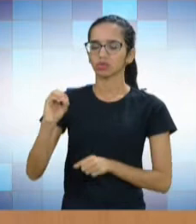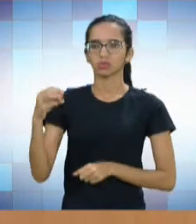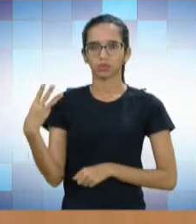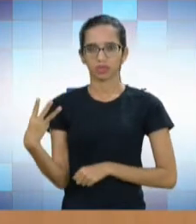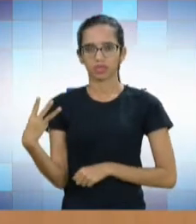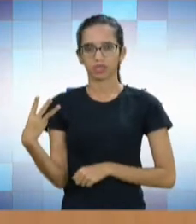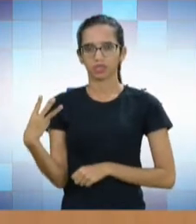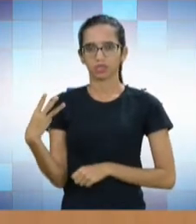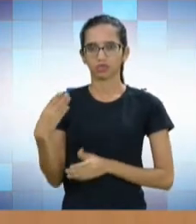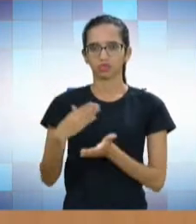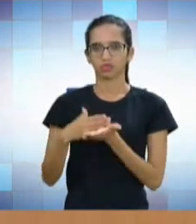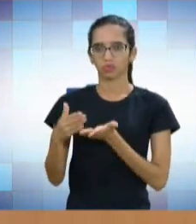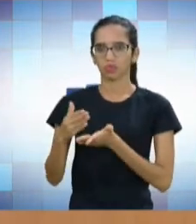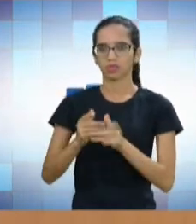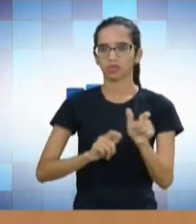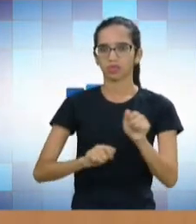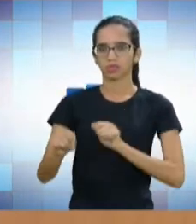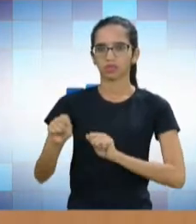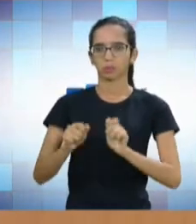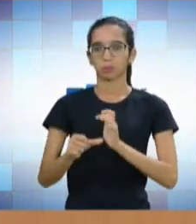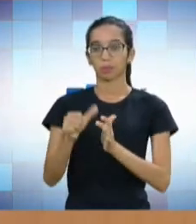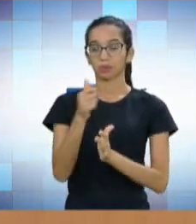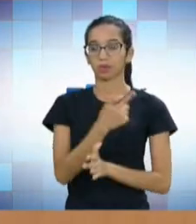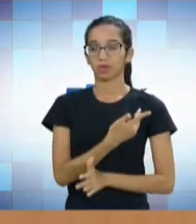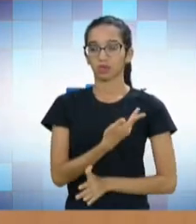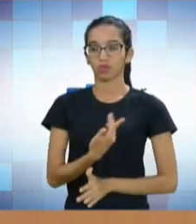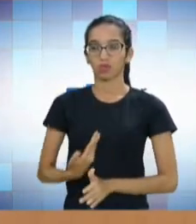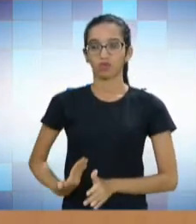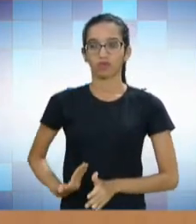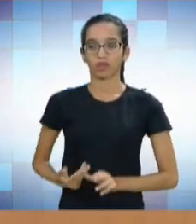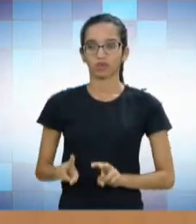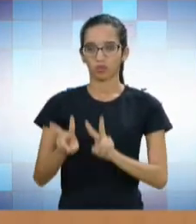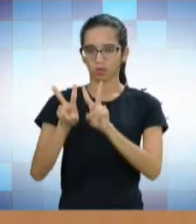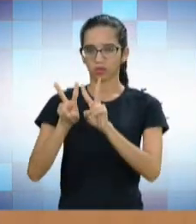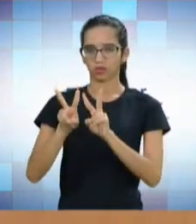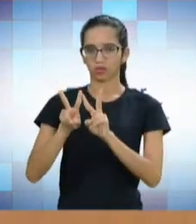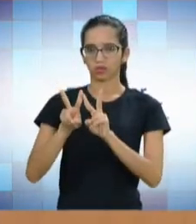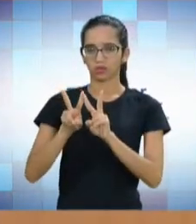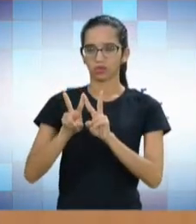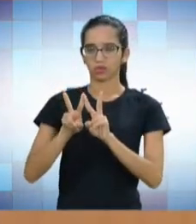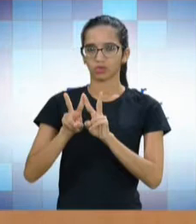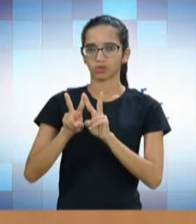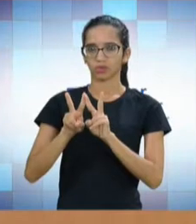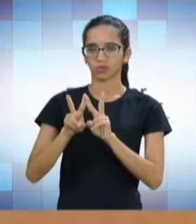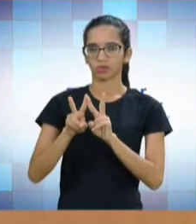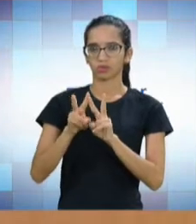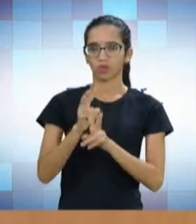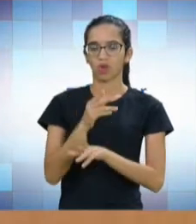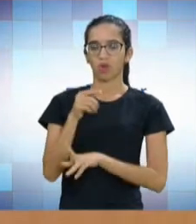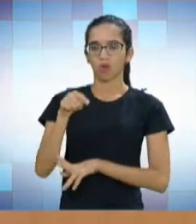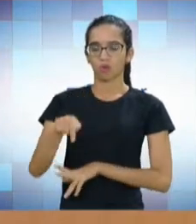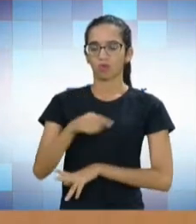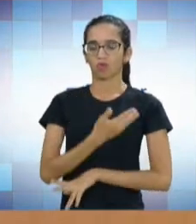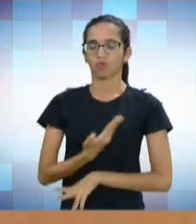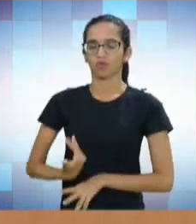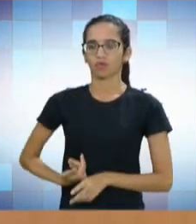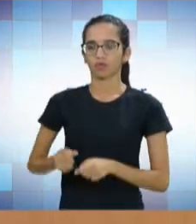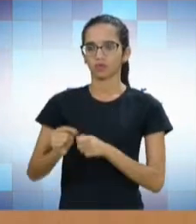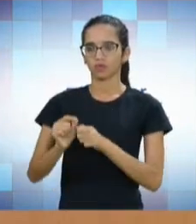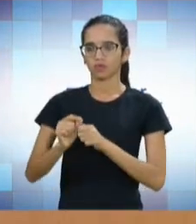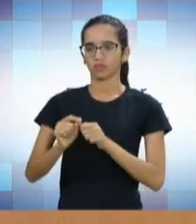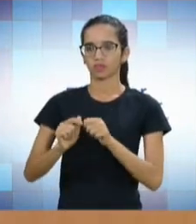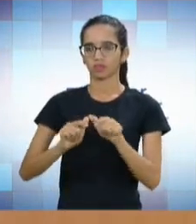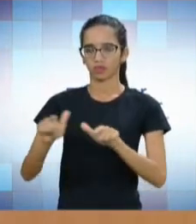2003 no começo da administração no primeiro governo é do turismo a o governo do estado desenvolveu um